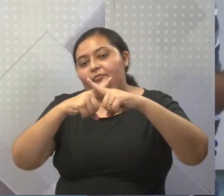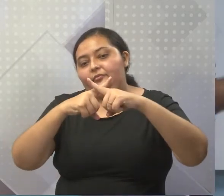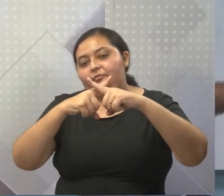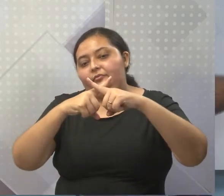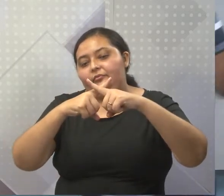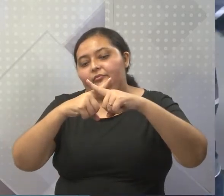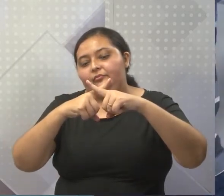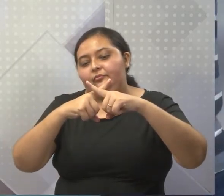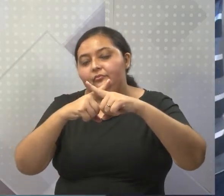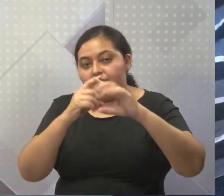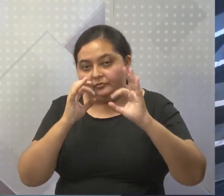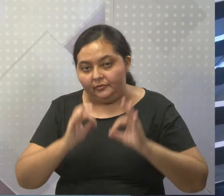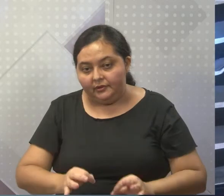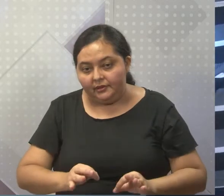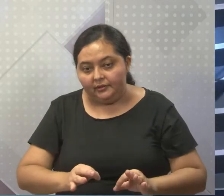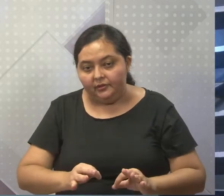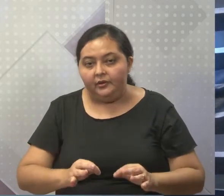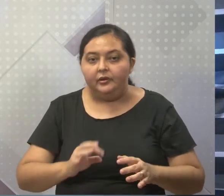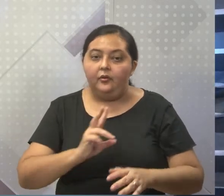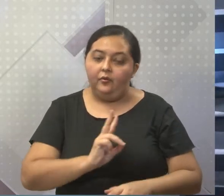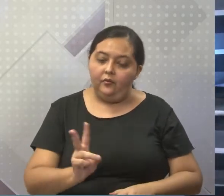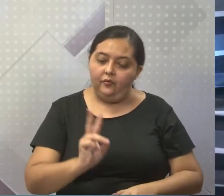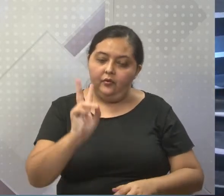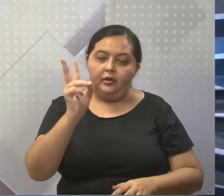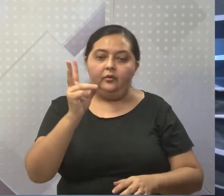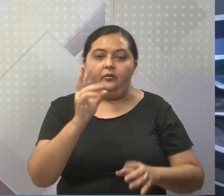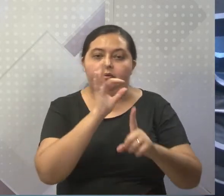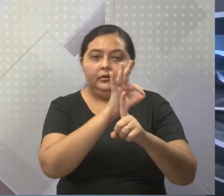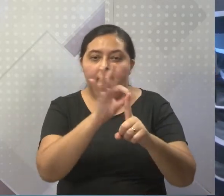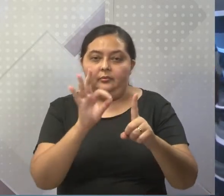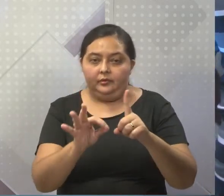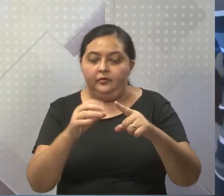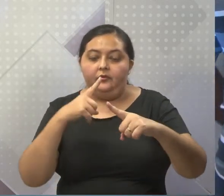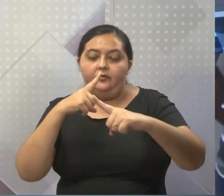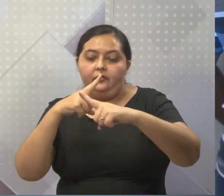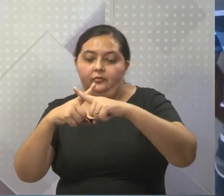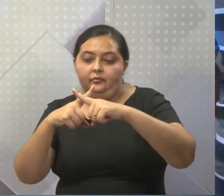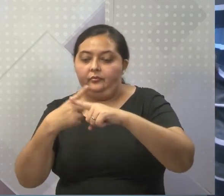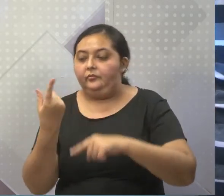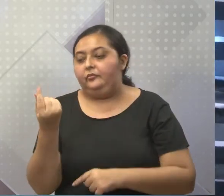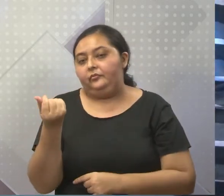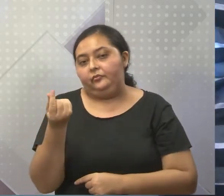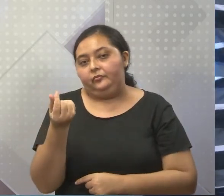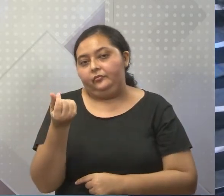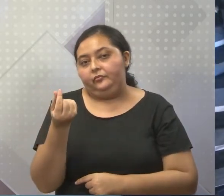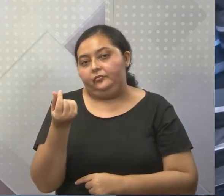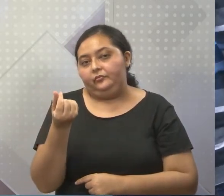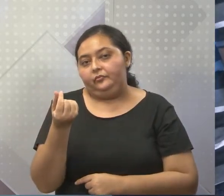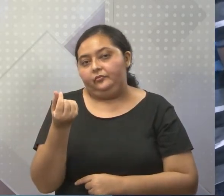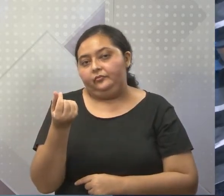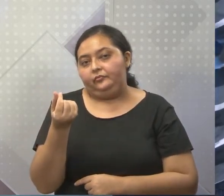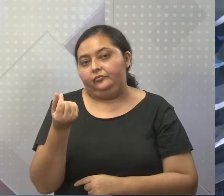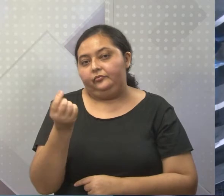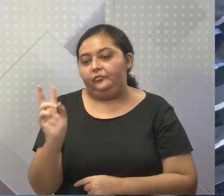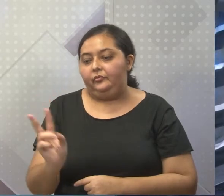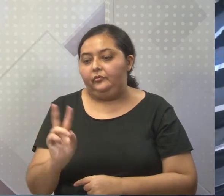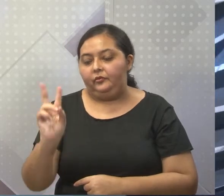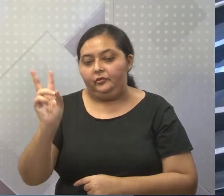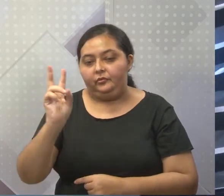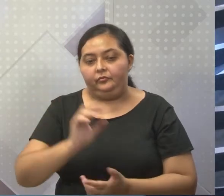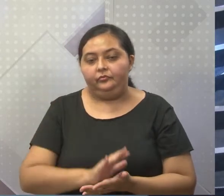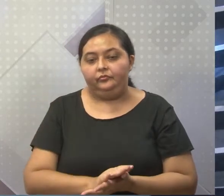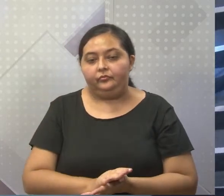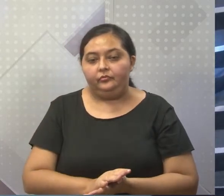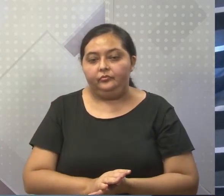certo? Ou seja, o valor da porcentagem eu vou multiplicar pelo valor em dinheiro. Então, eu